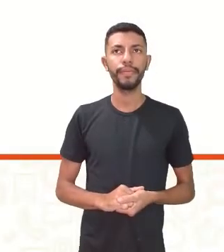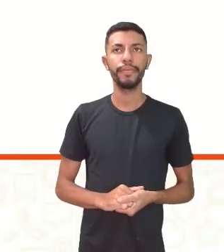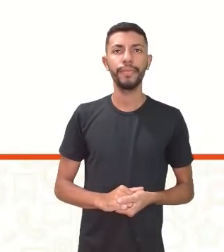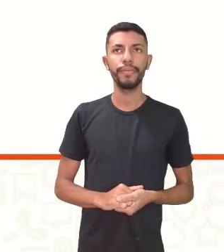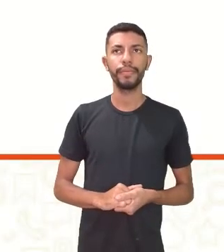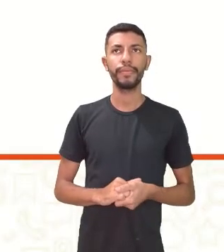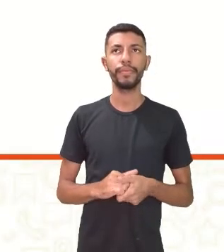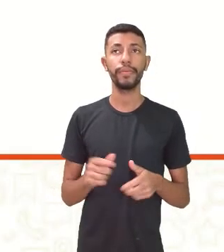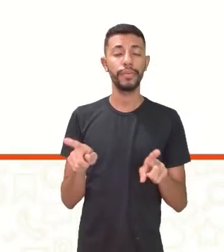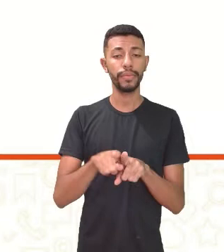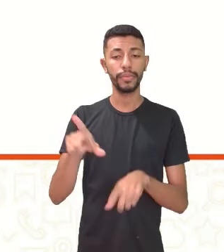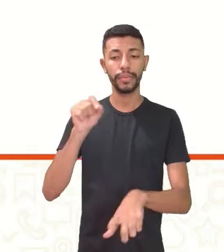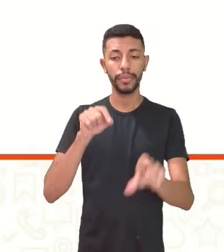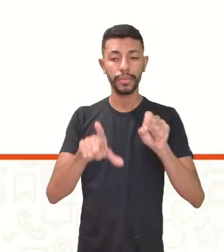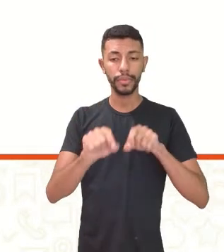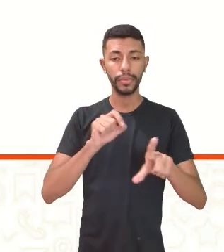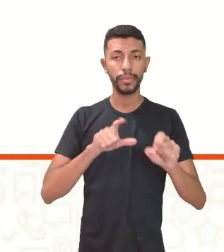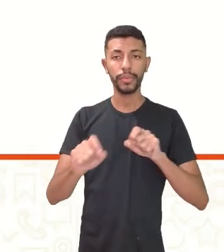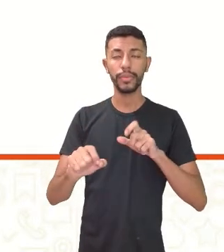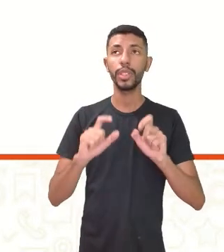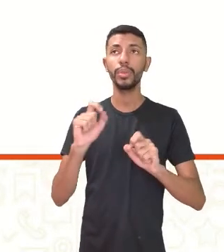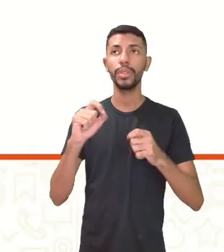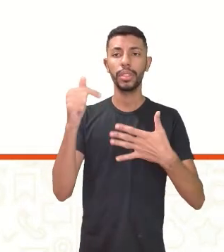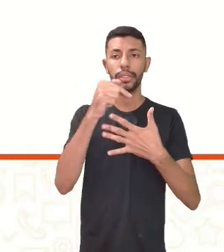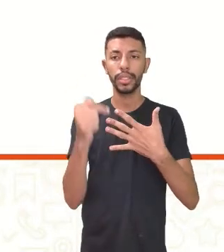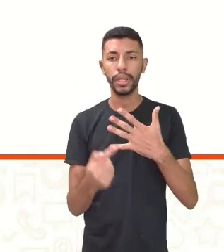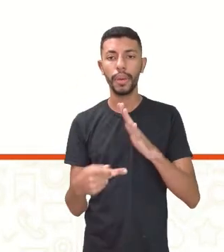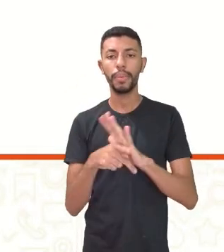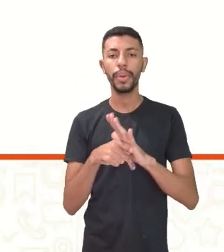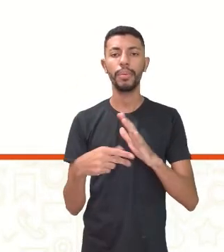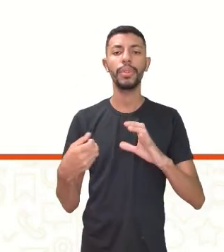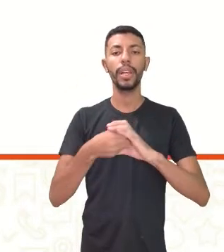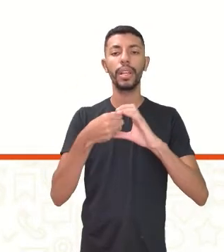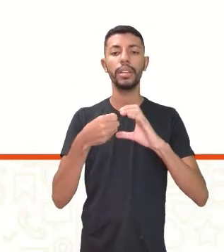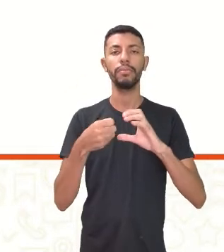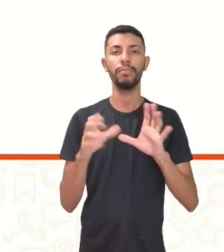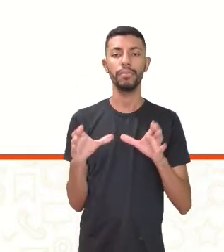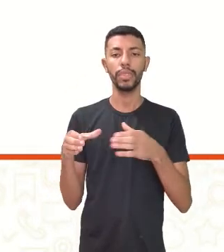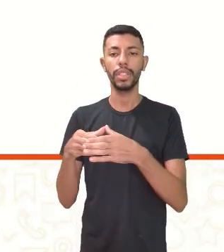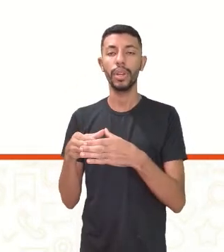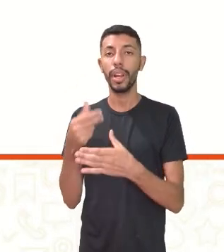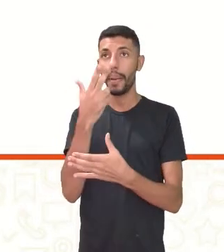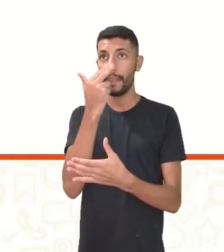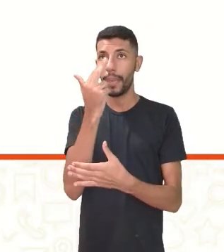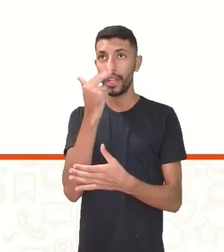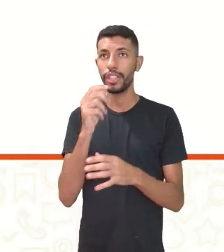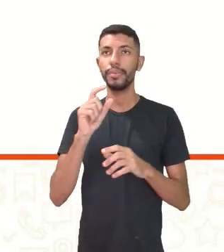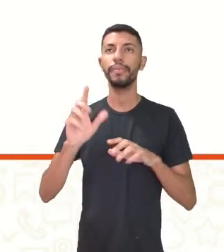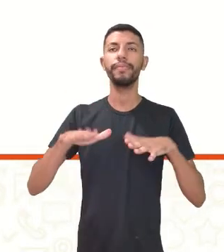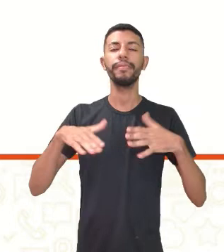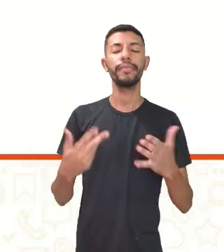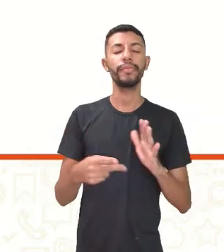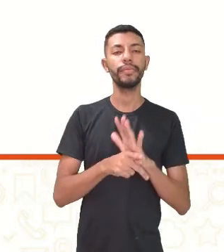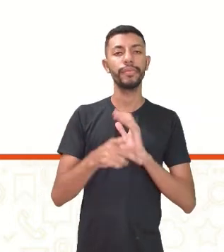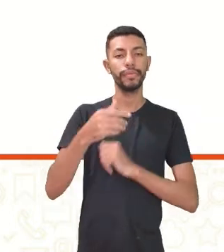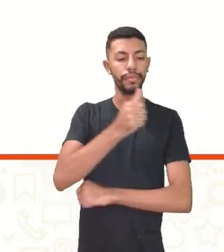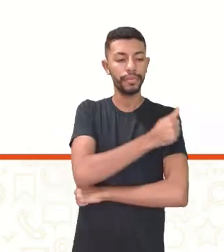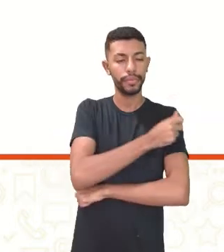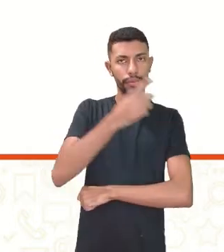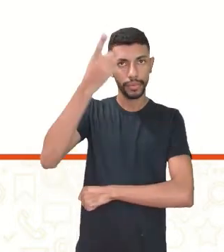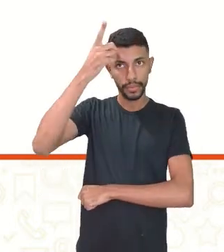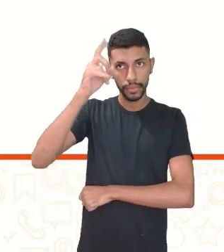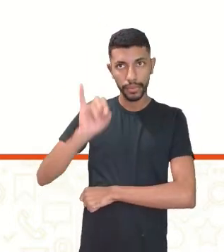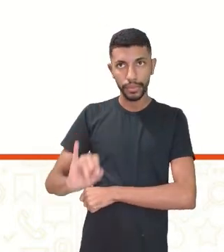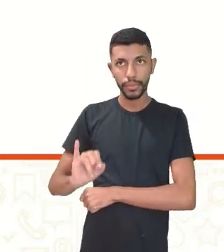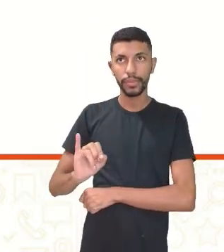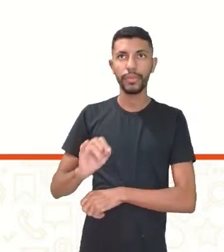Selecionar elementos de uma mesma categoria. Então, para esse estudante com deficiência intelectual, então, como é que